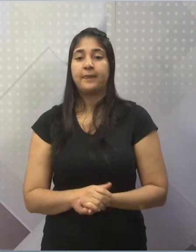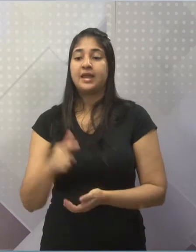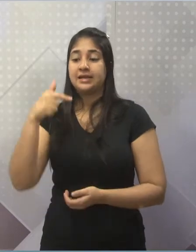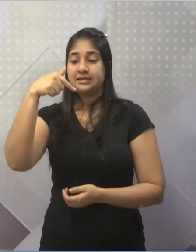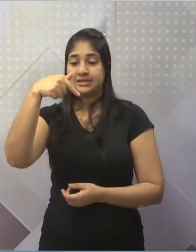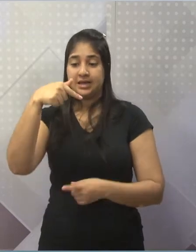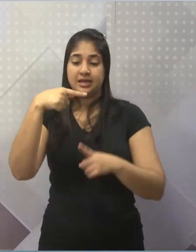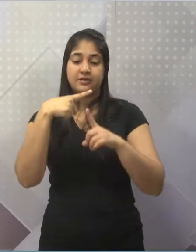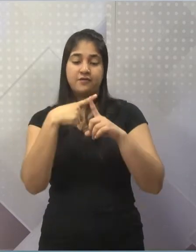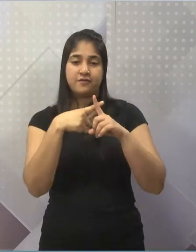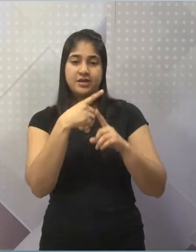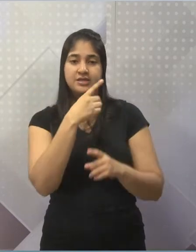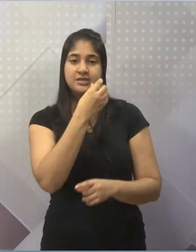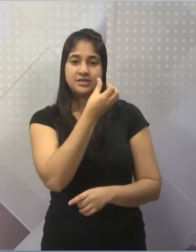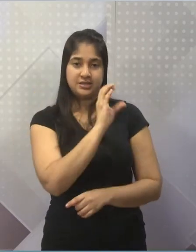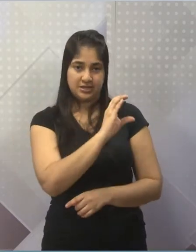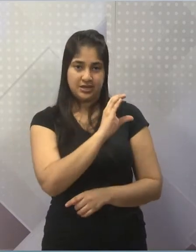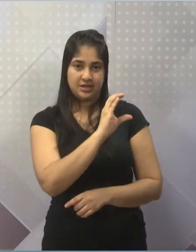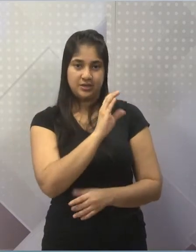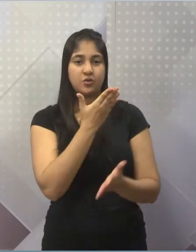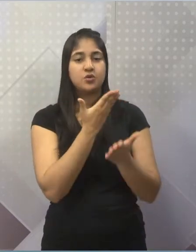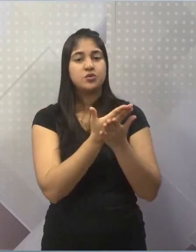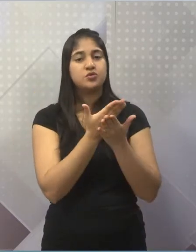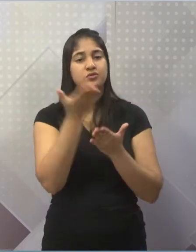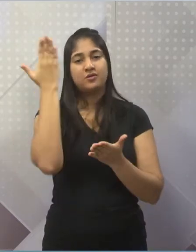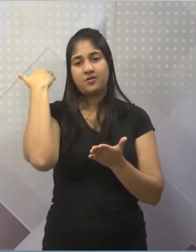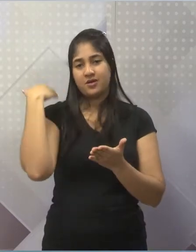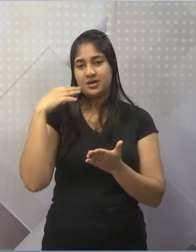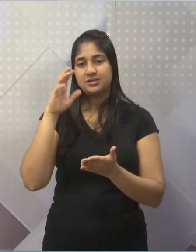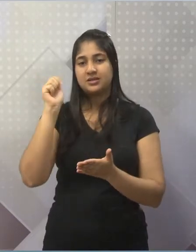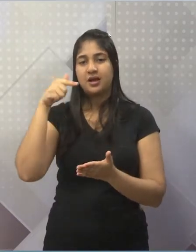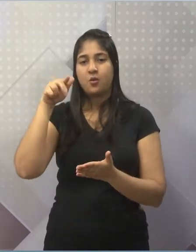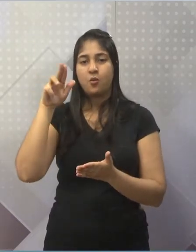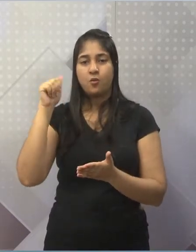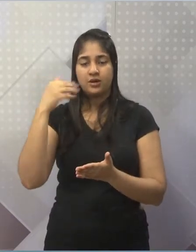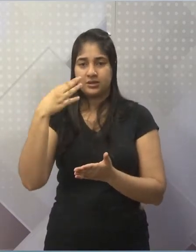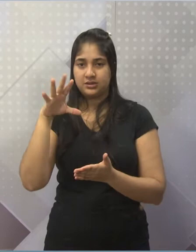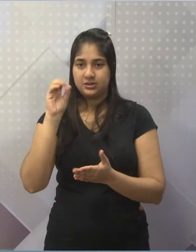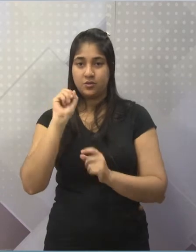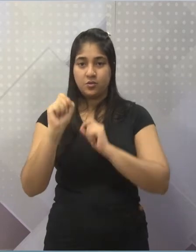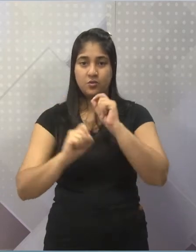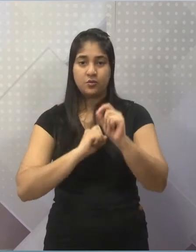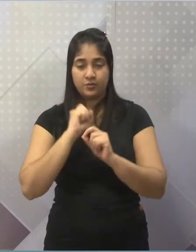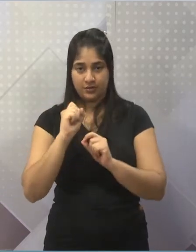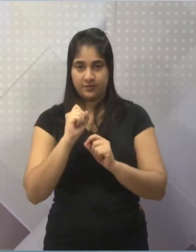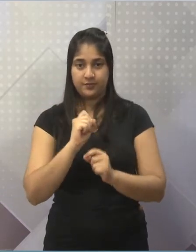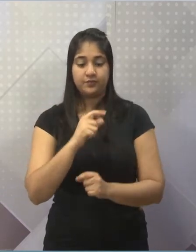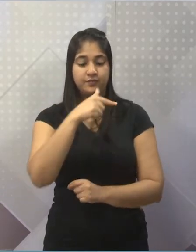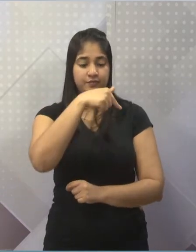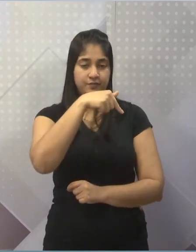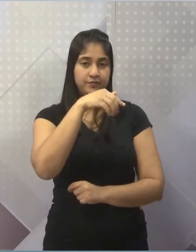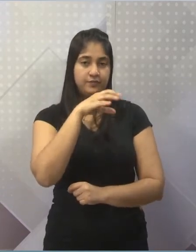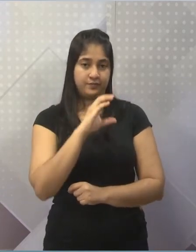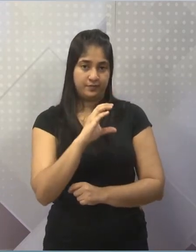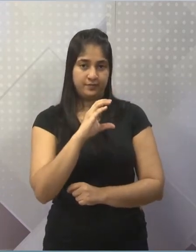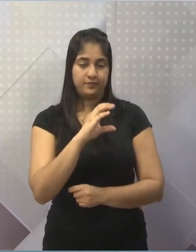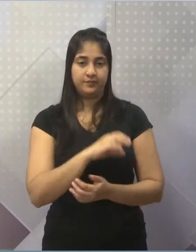7 vezes C, a gente aprendeu quando estudou a equação do primeiro grau, que isso aqui dá